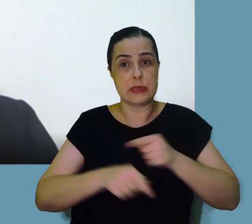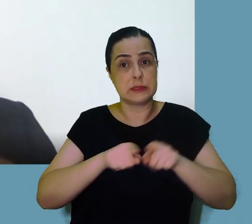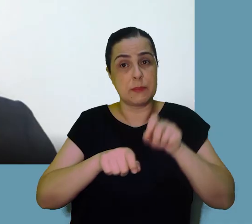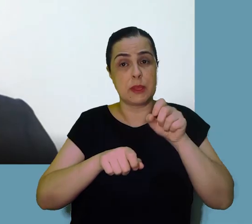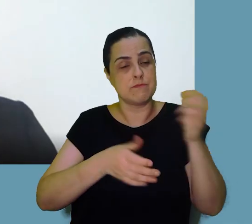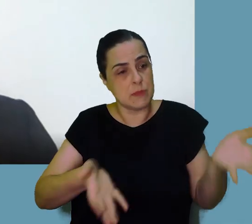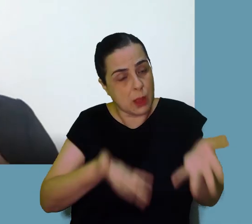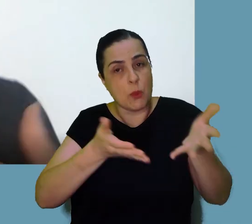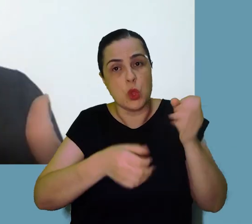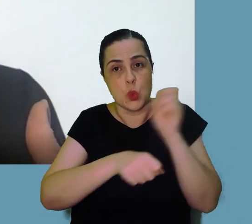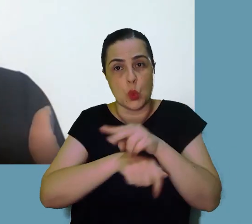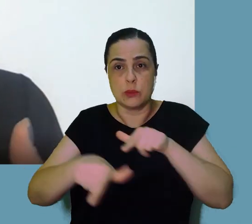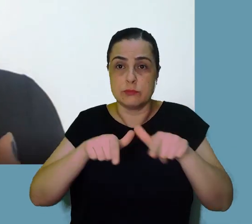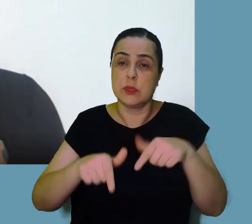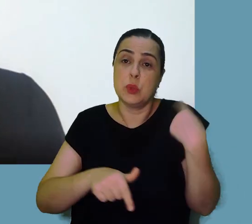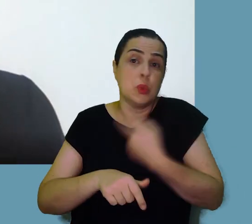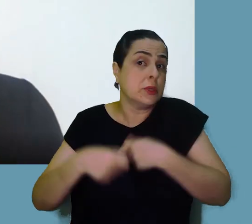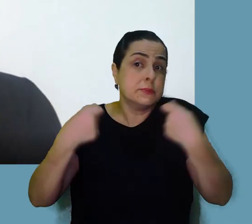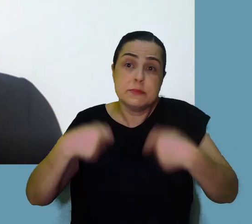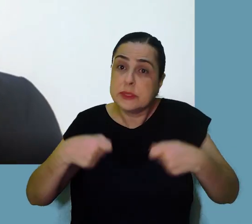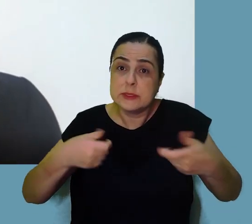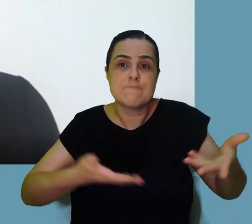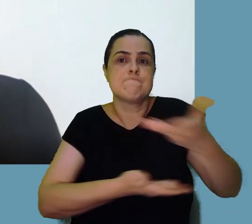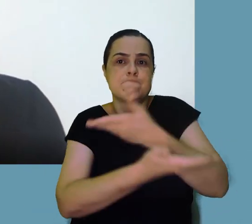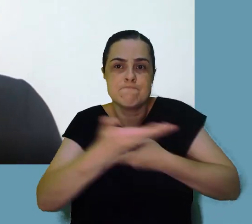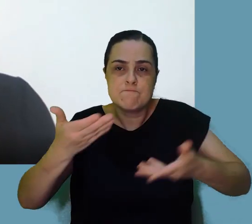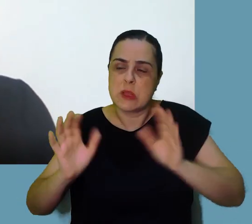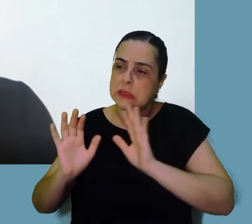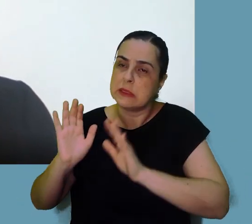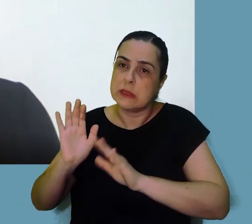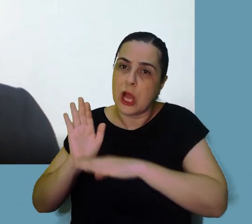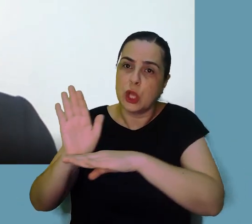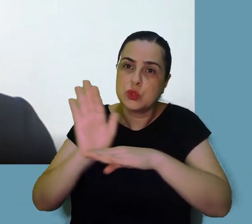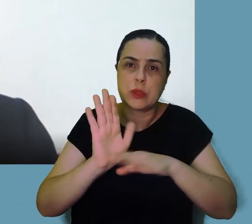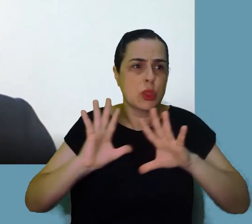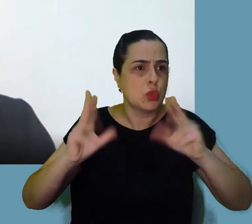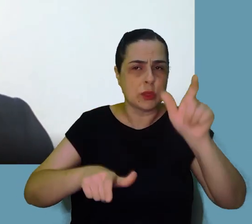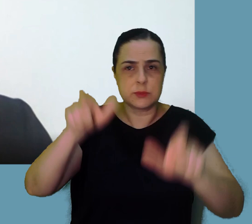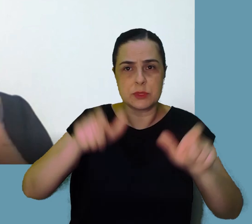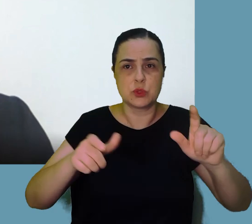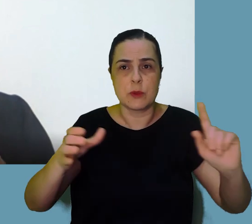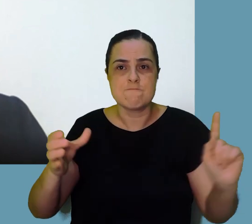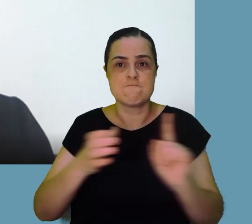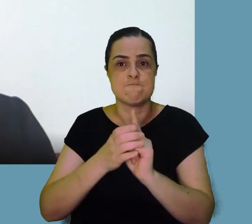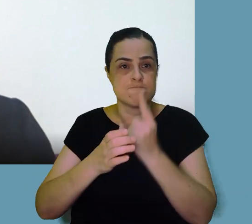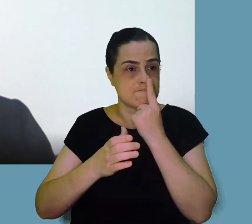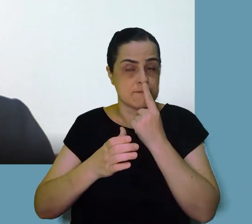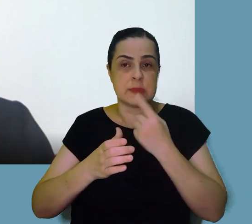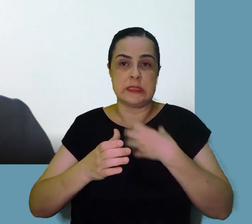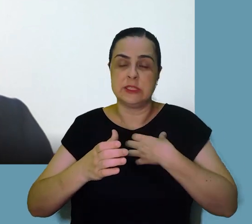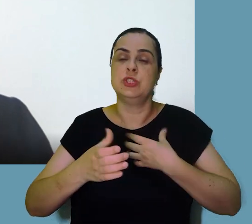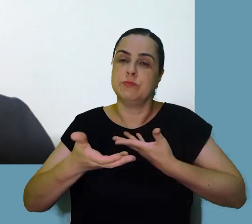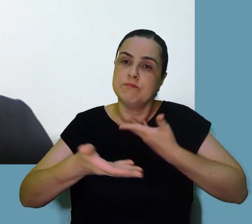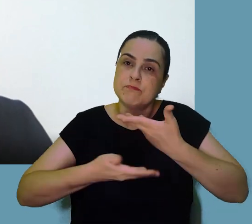para que a gente consiga criar esse ecossistema de fato que todo mundo se sinta pertencente, né? E evoluindo nesse